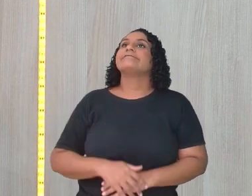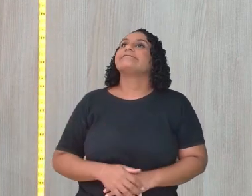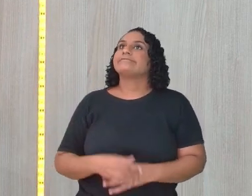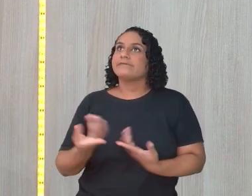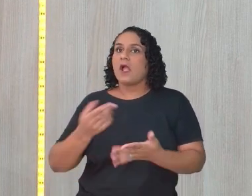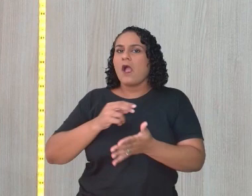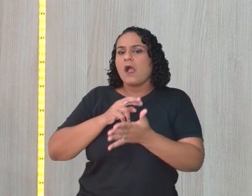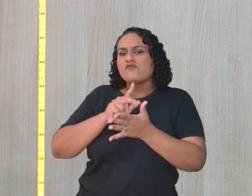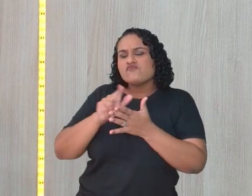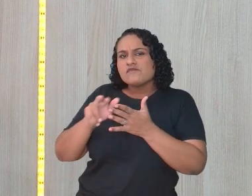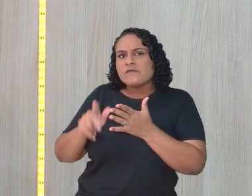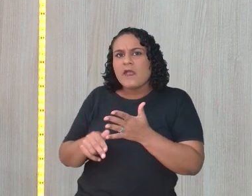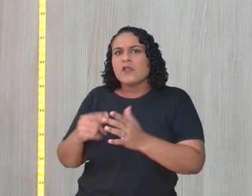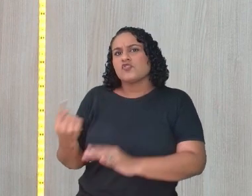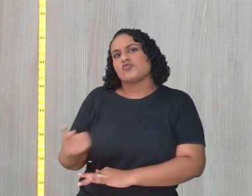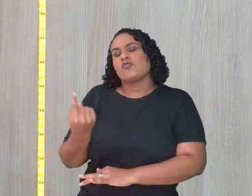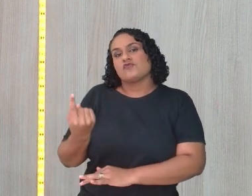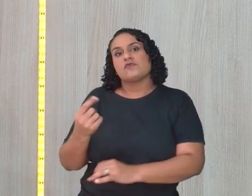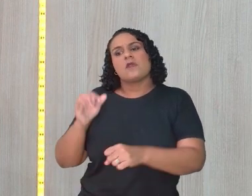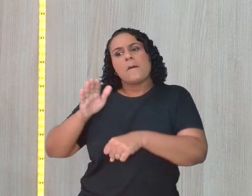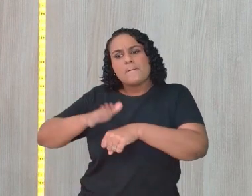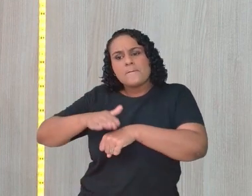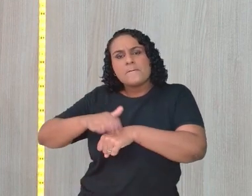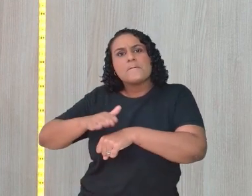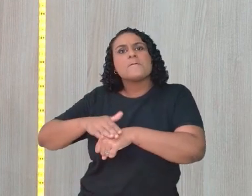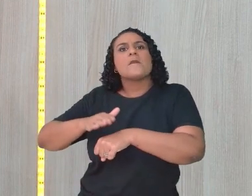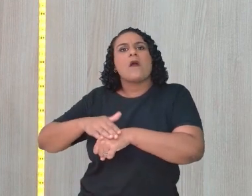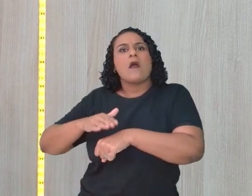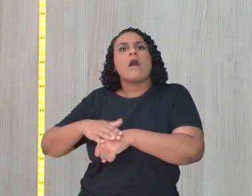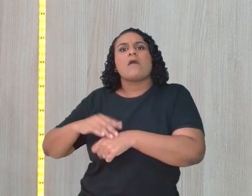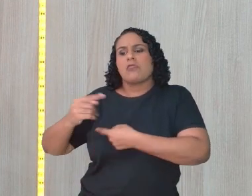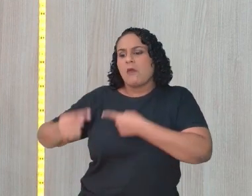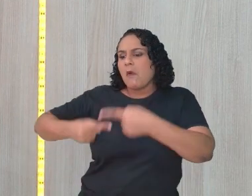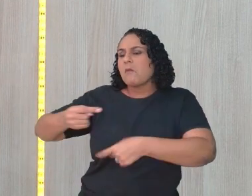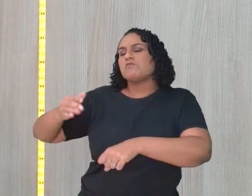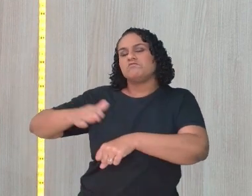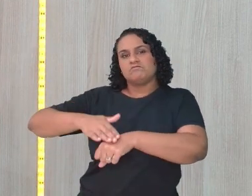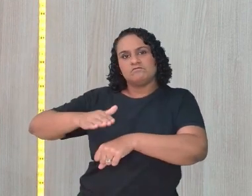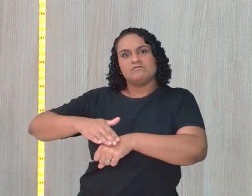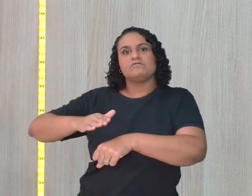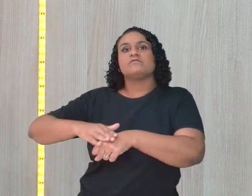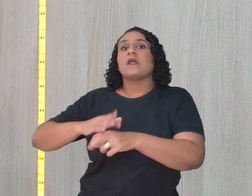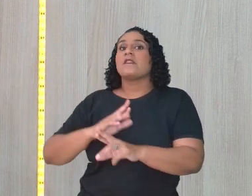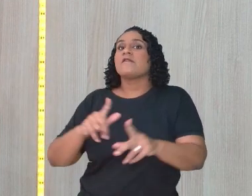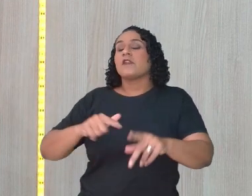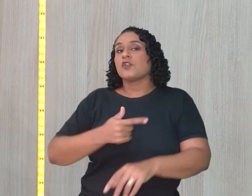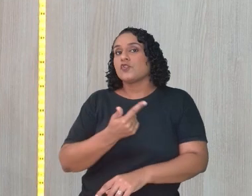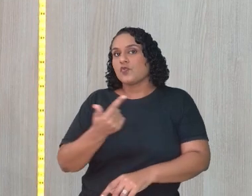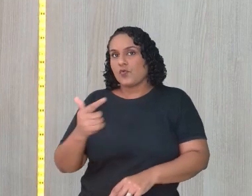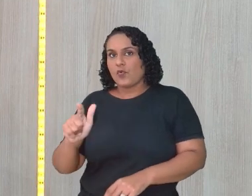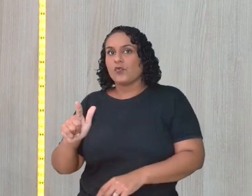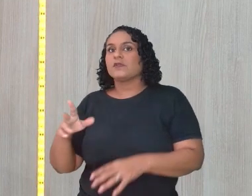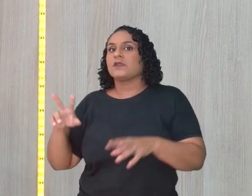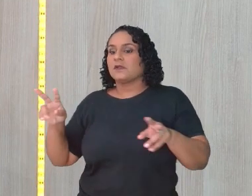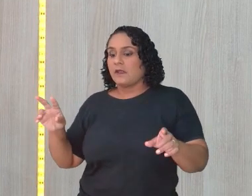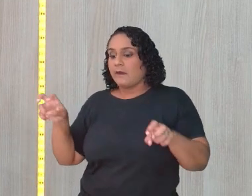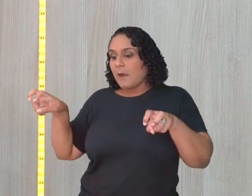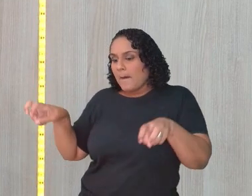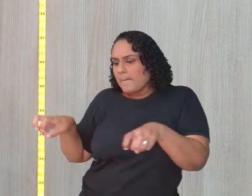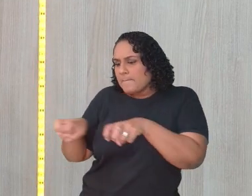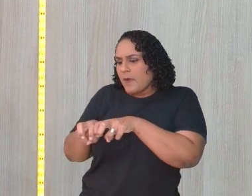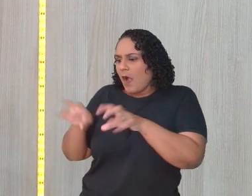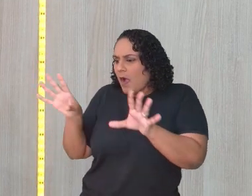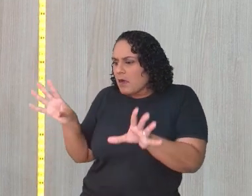ela é capaz de gerar novos indivíduos, diferente de uma outra reprodução que vocês vão estudar depois, que é a sexuada,